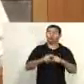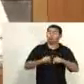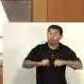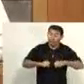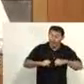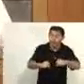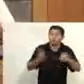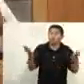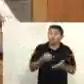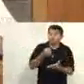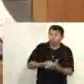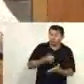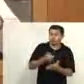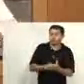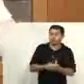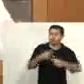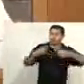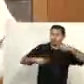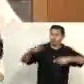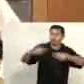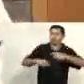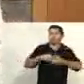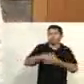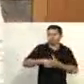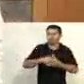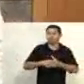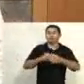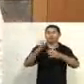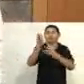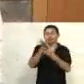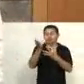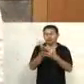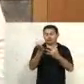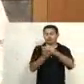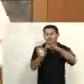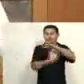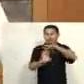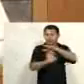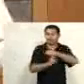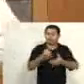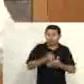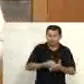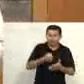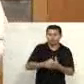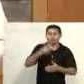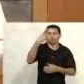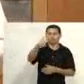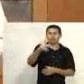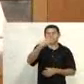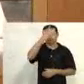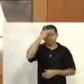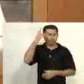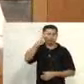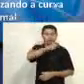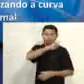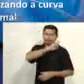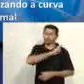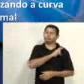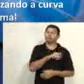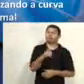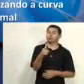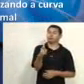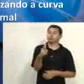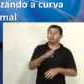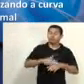mercado hoje, a competição do mercado entre as empresas, ela pede isso, exige isso dos seus gestores. Tá? Não existe